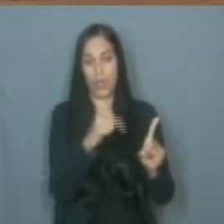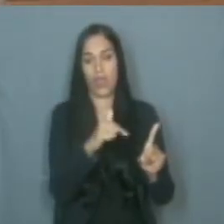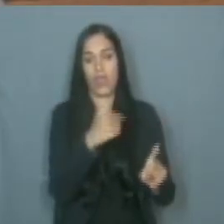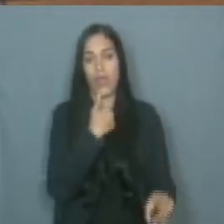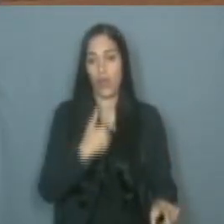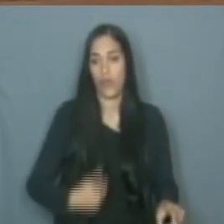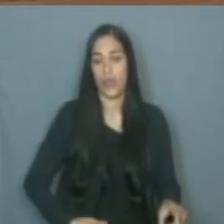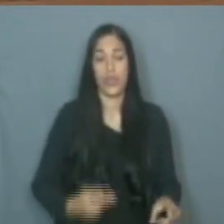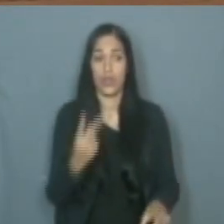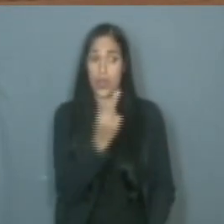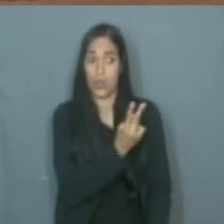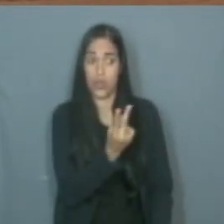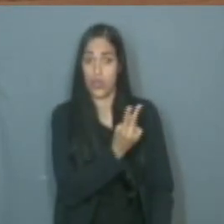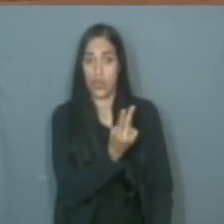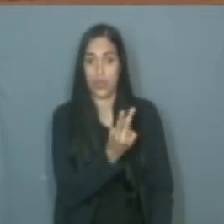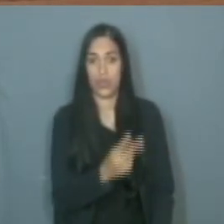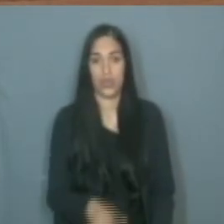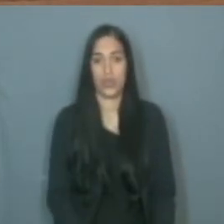os dois.